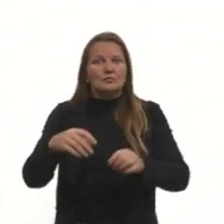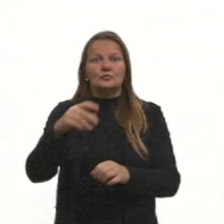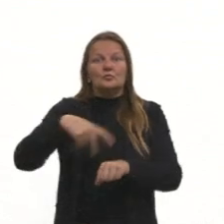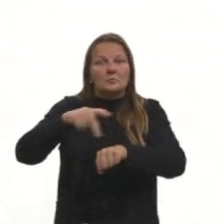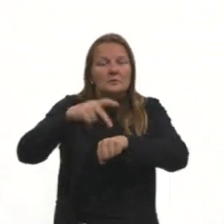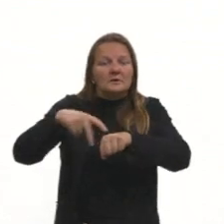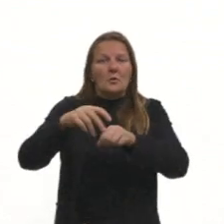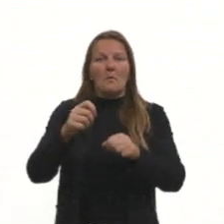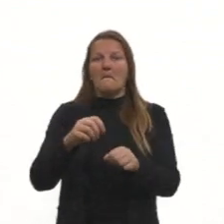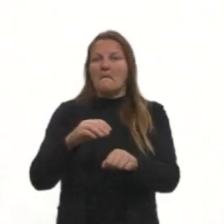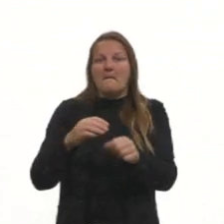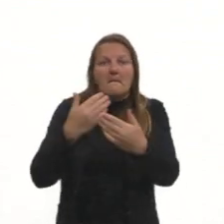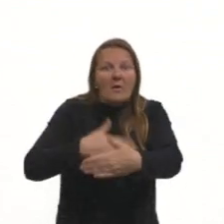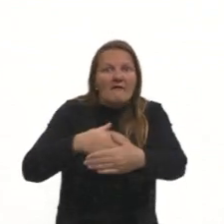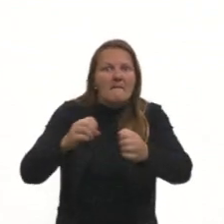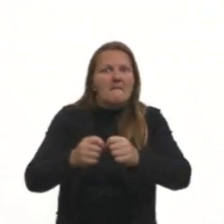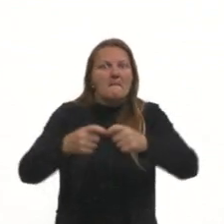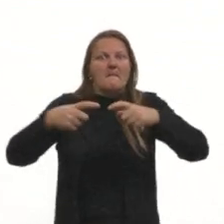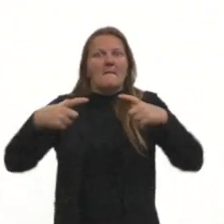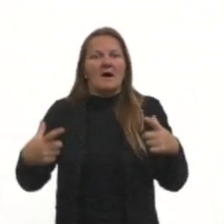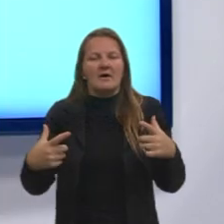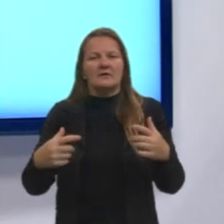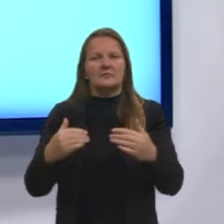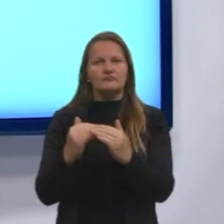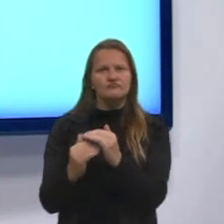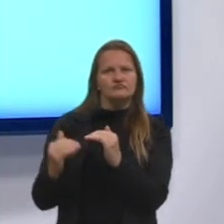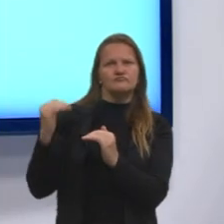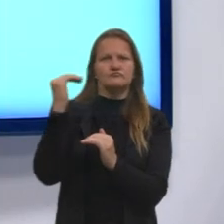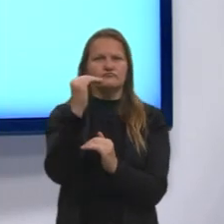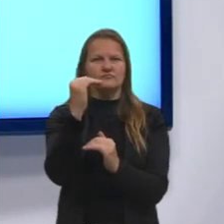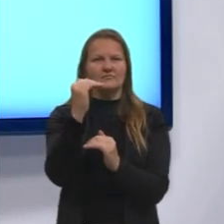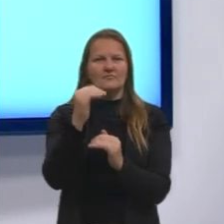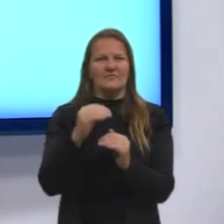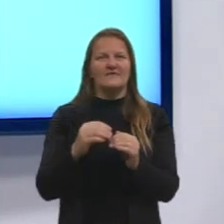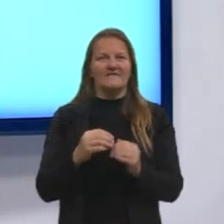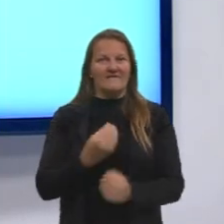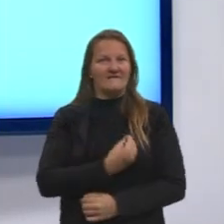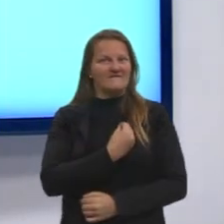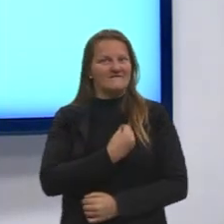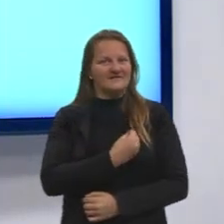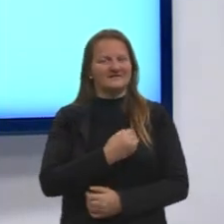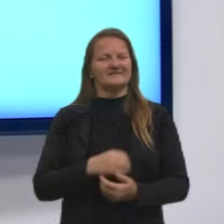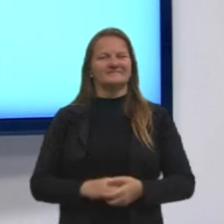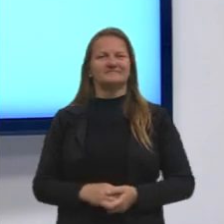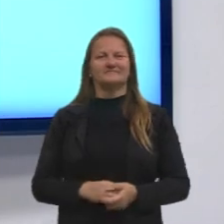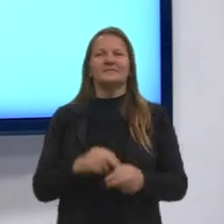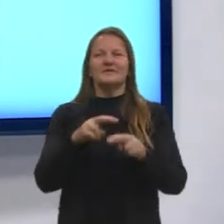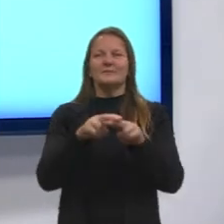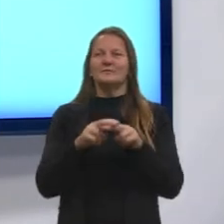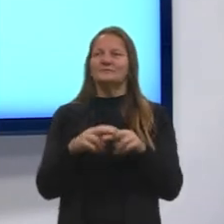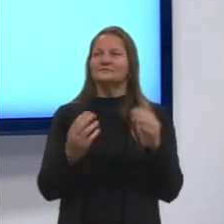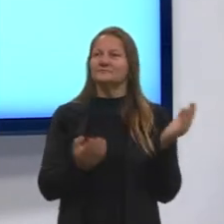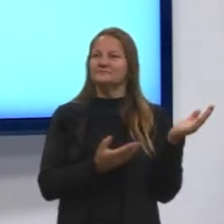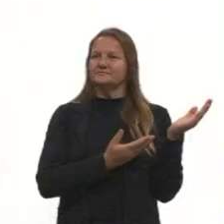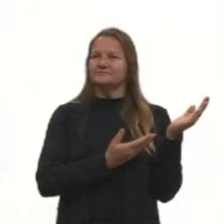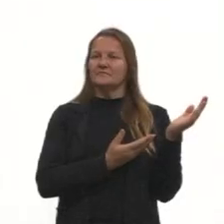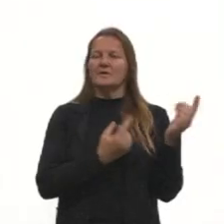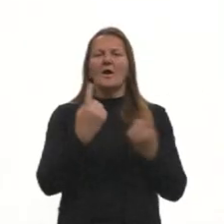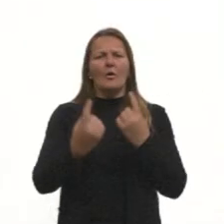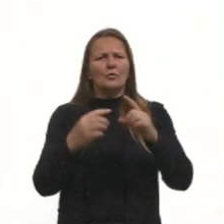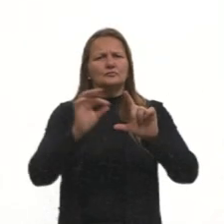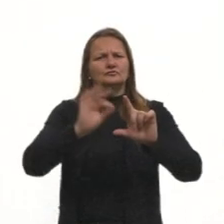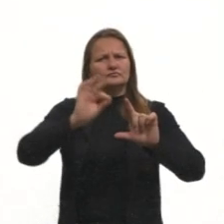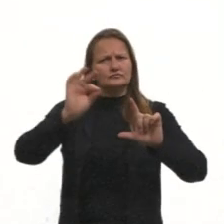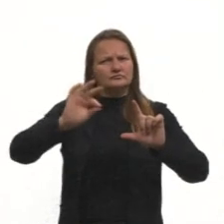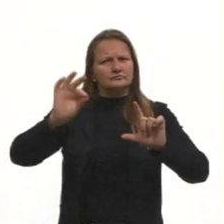tão importante né que a gente dá um salto em uma nova etapa na vida para isso gente eu trouxe então algumas estatísticas